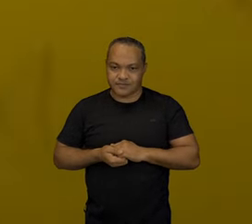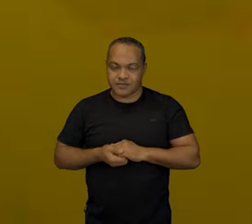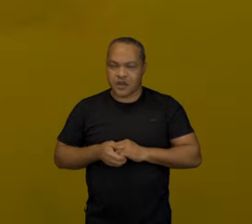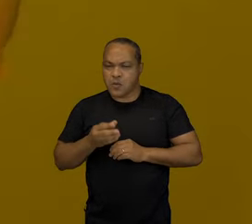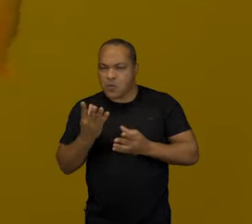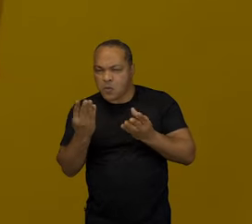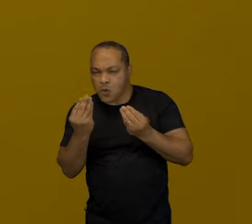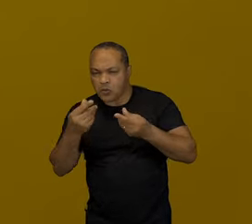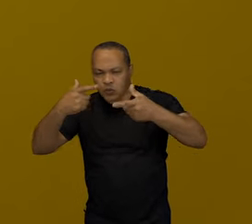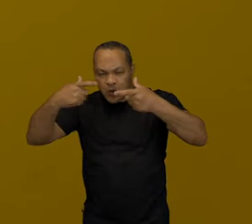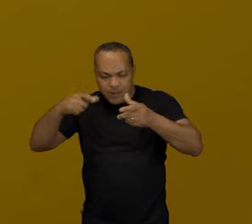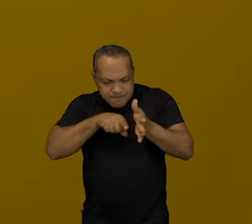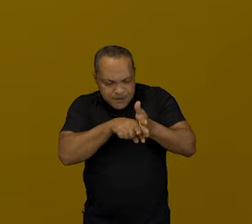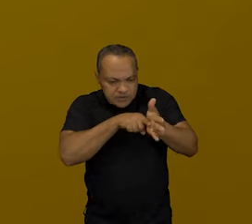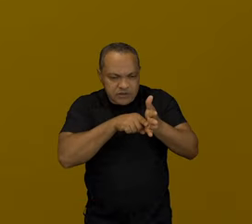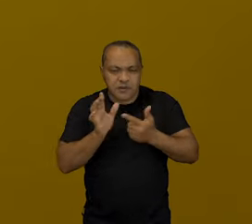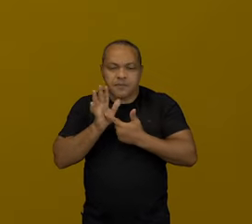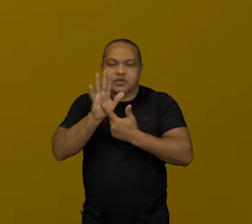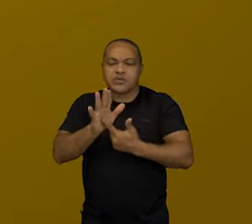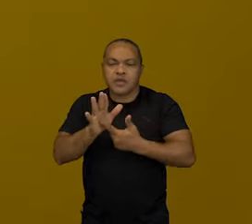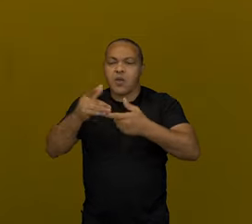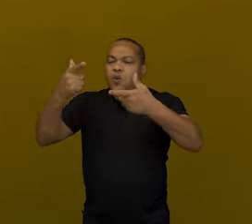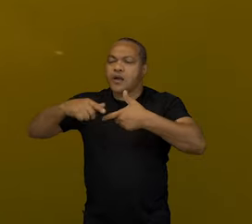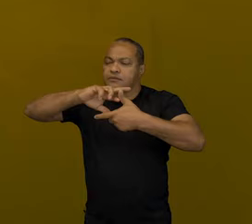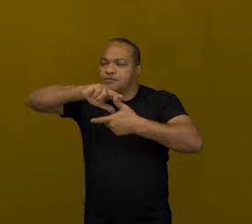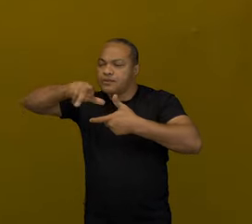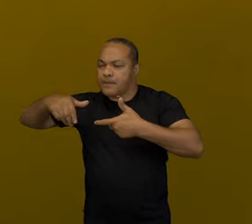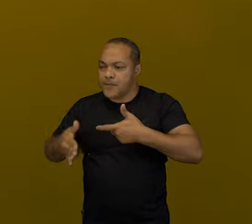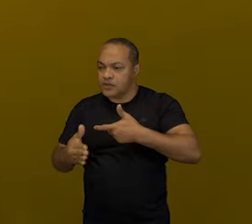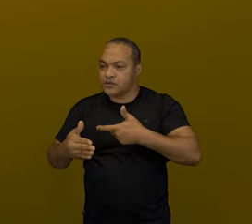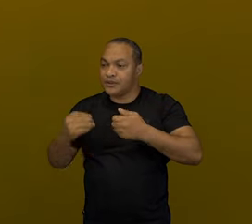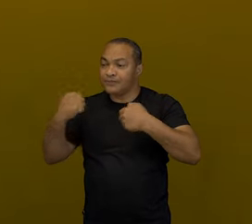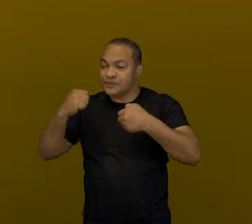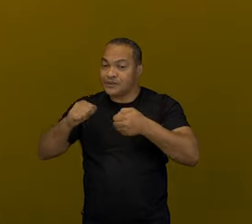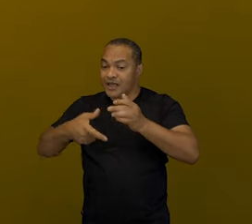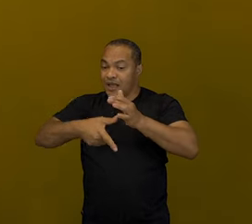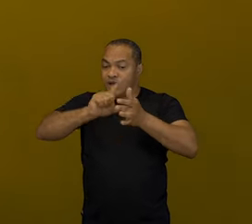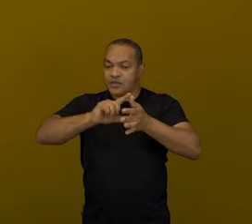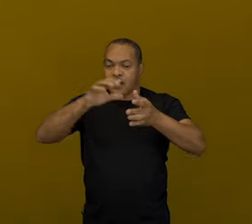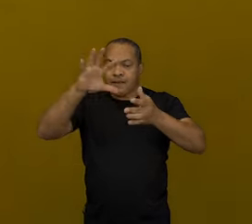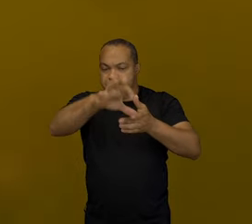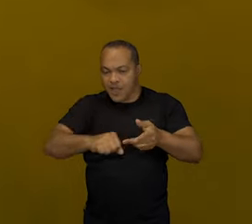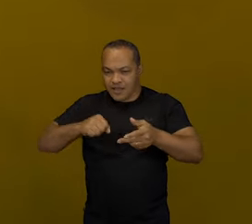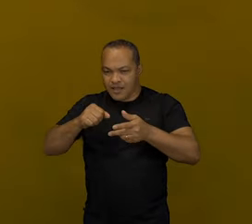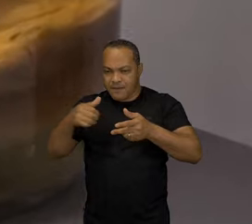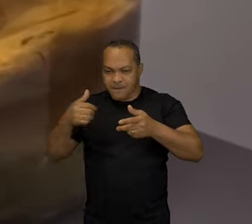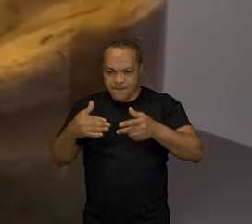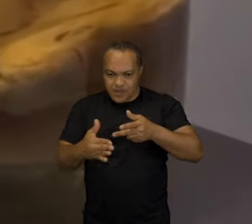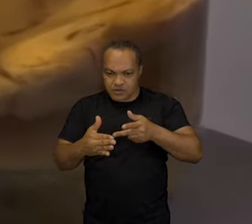Em muitos casos, pesquisas de levantamento de espécies necessitam retirar os peixes do seu ambiente